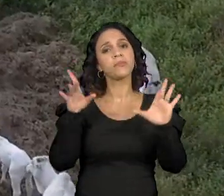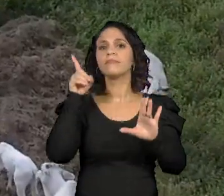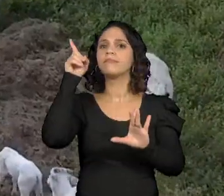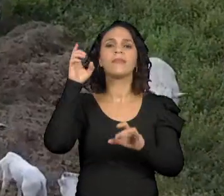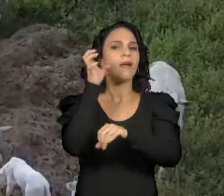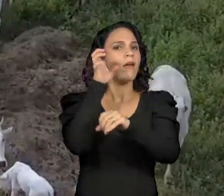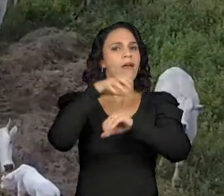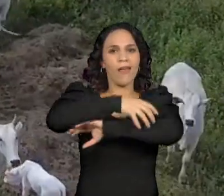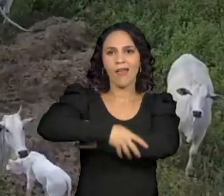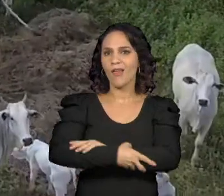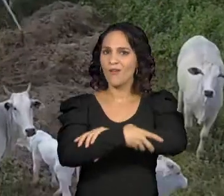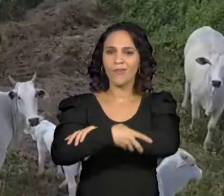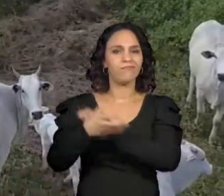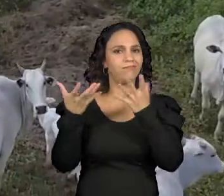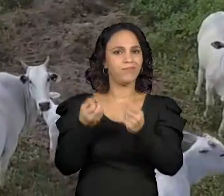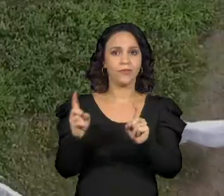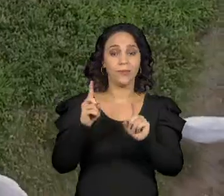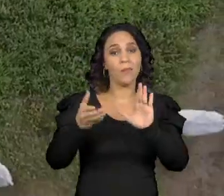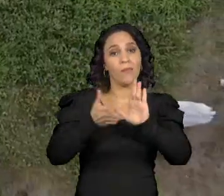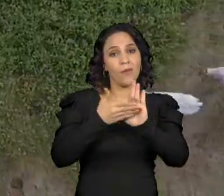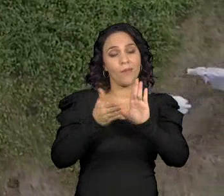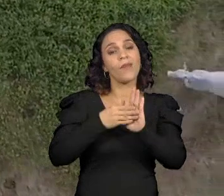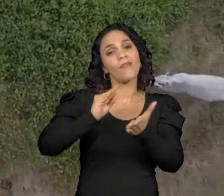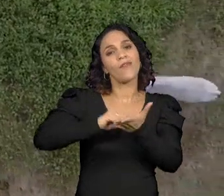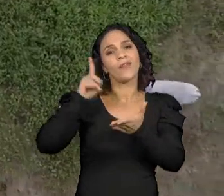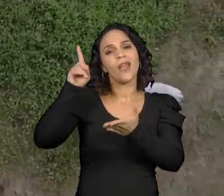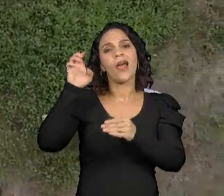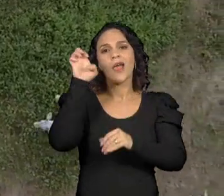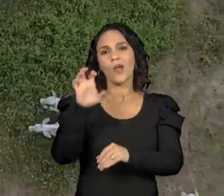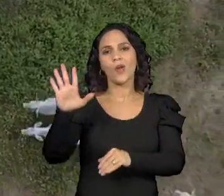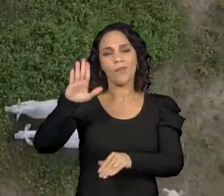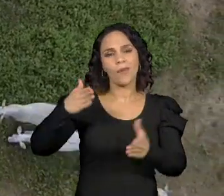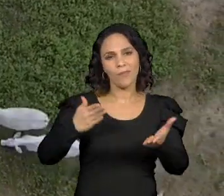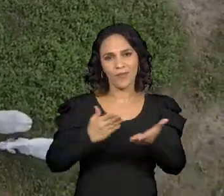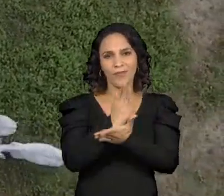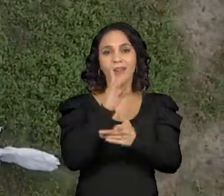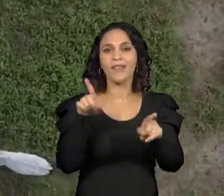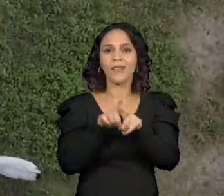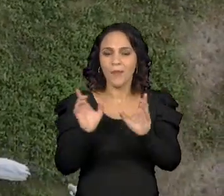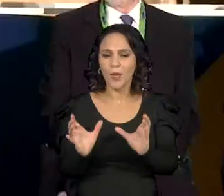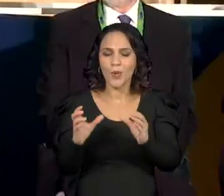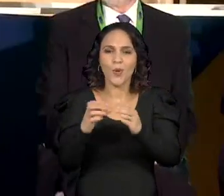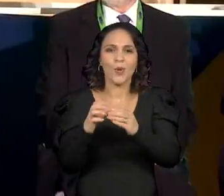precisa ainda ser aprovada pelo Parlamento Europeu e pelo Conselho Europeu.